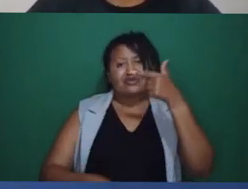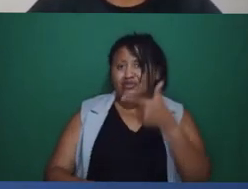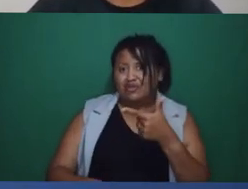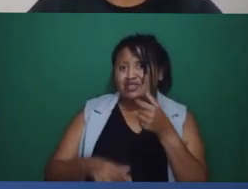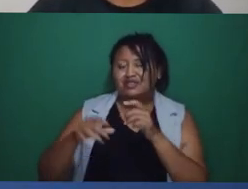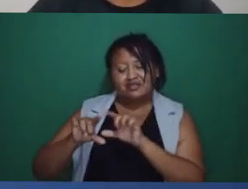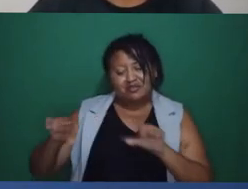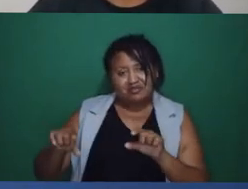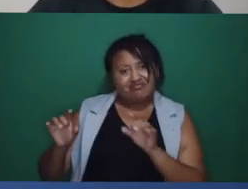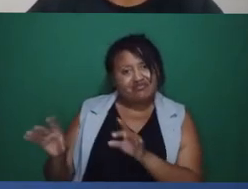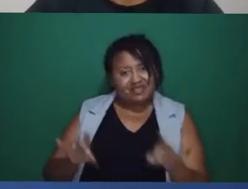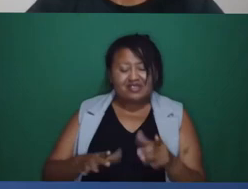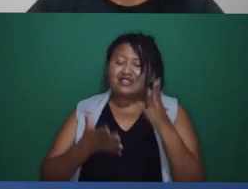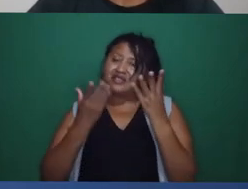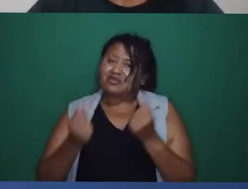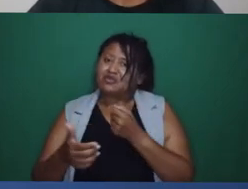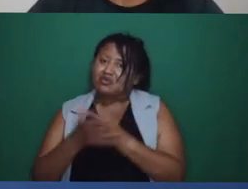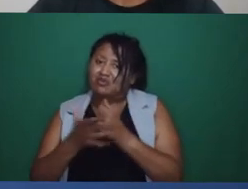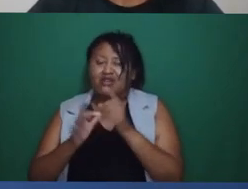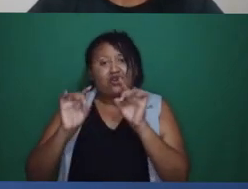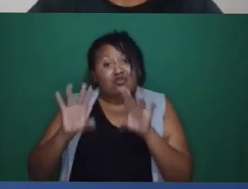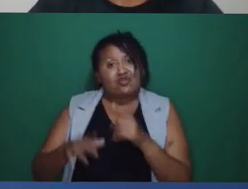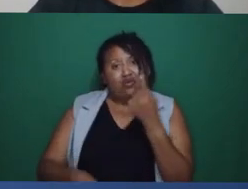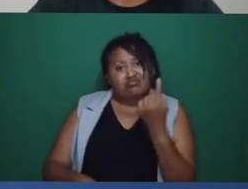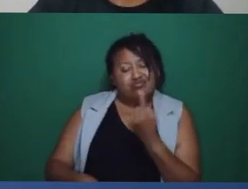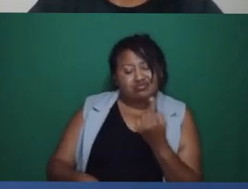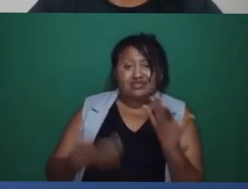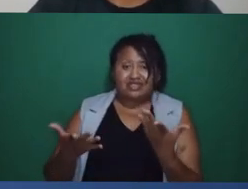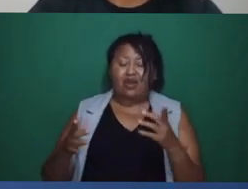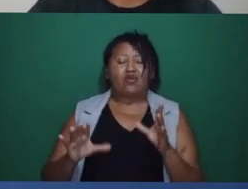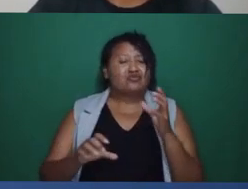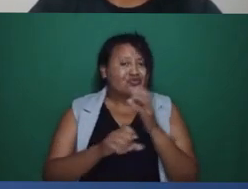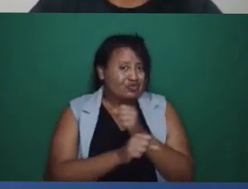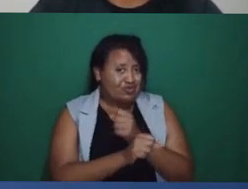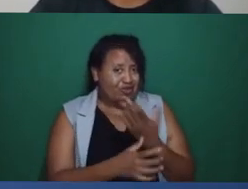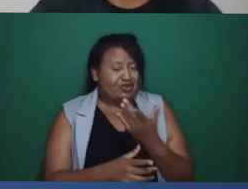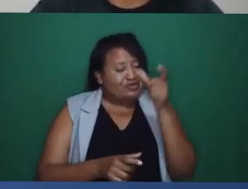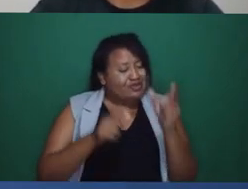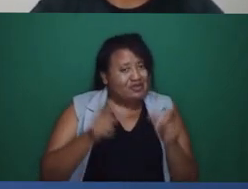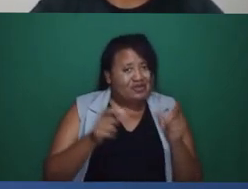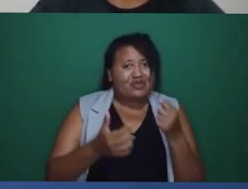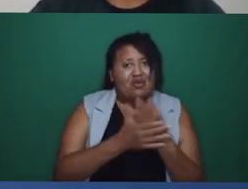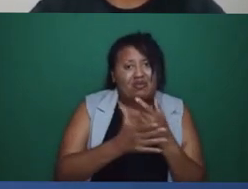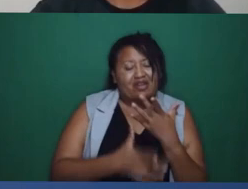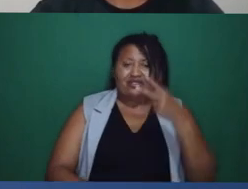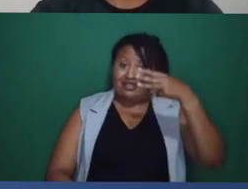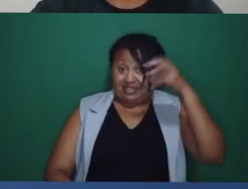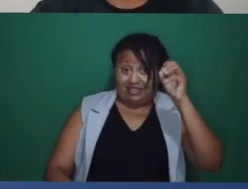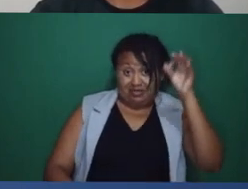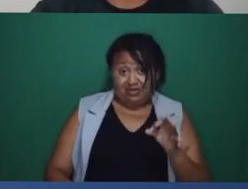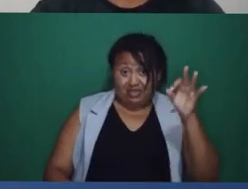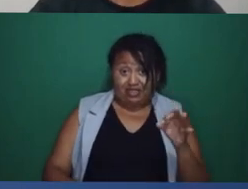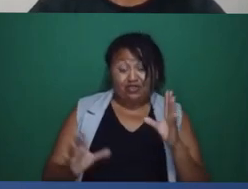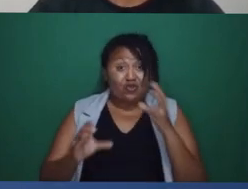muitos compraram apenas um total de pessoas que compraram um único bilhete era 30% do número total de bilhetes